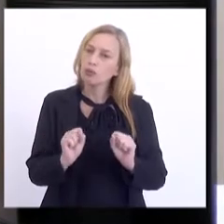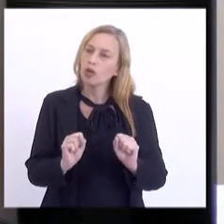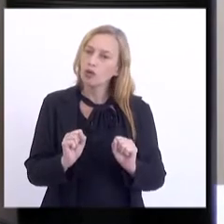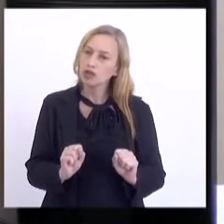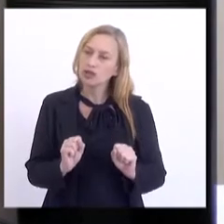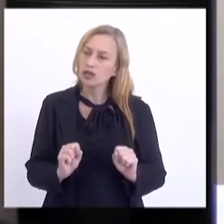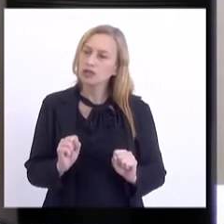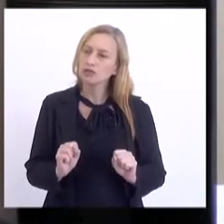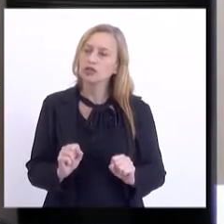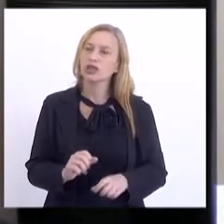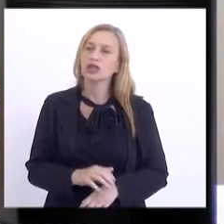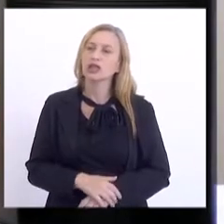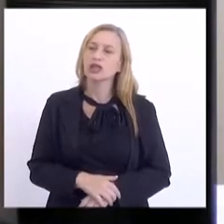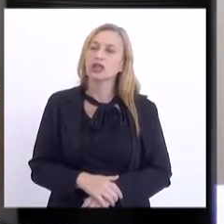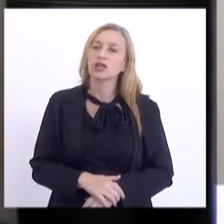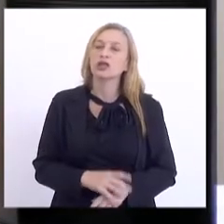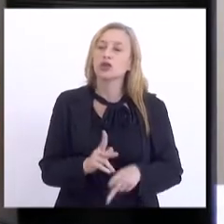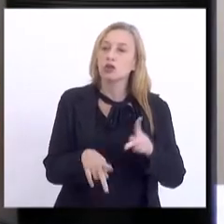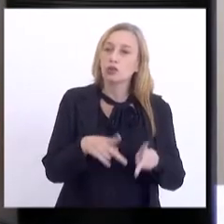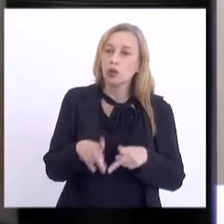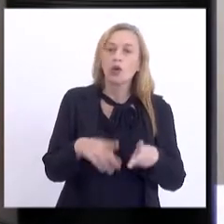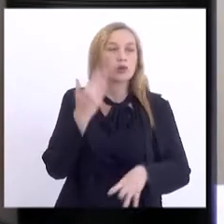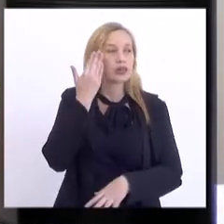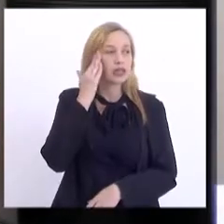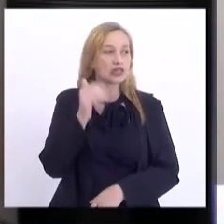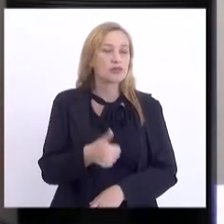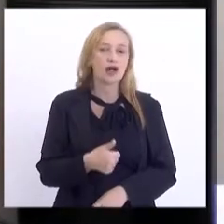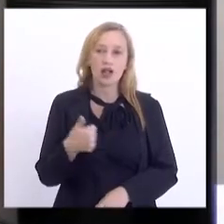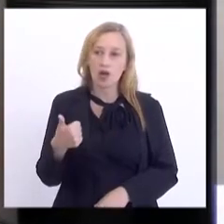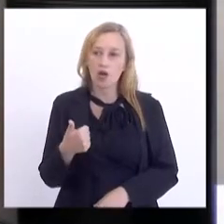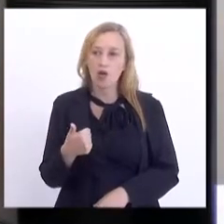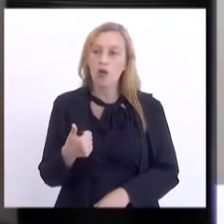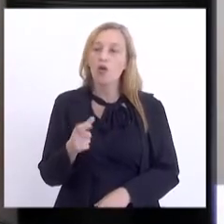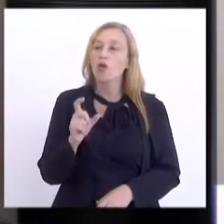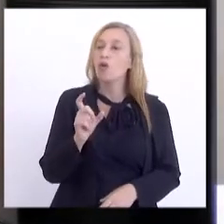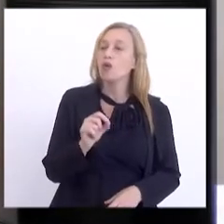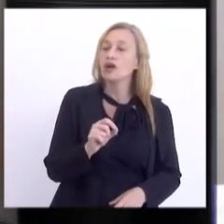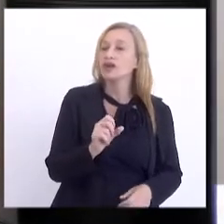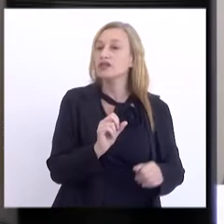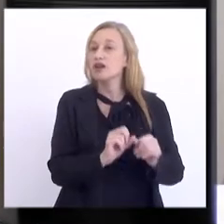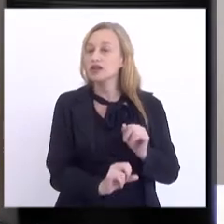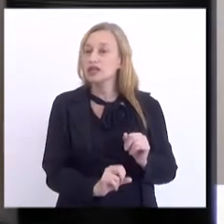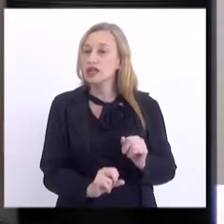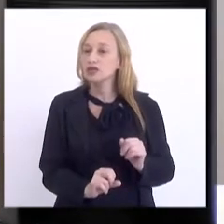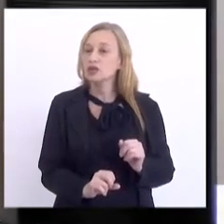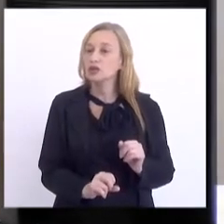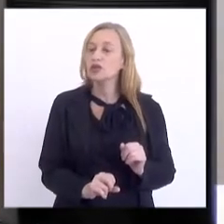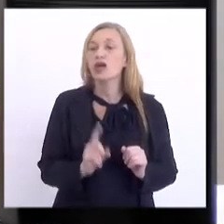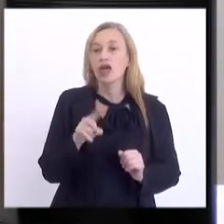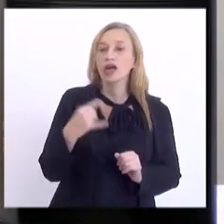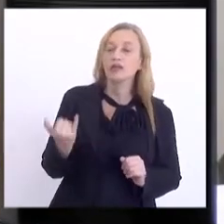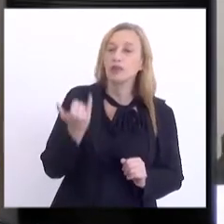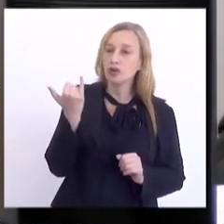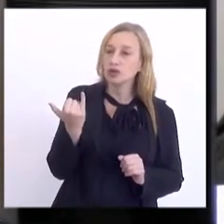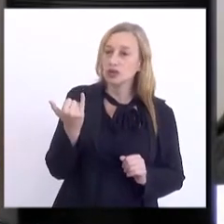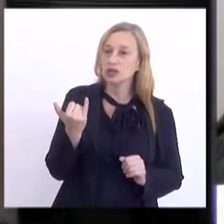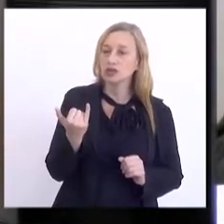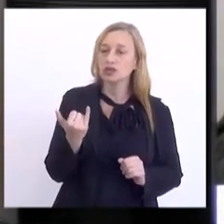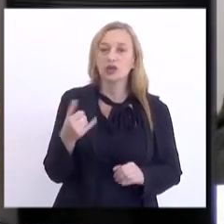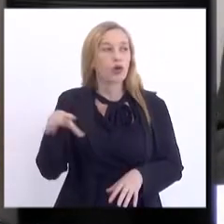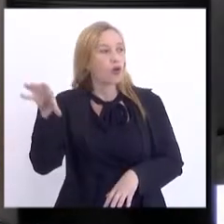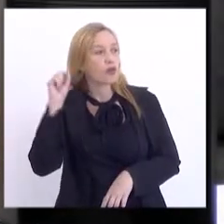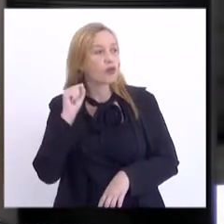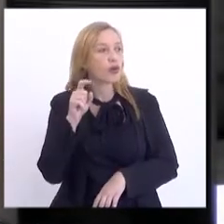até para que a população compreenda O que que está em jogo né é importante a gente acabou